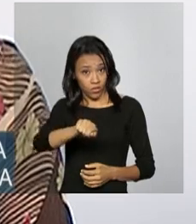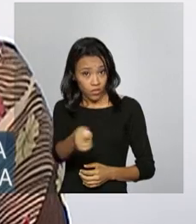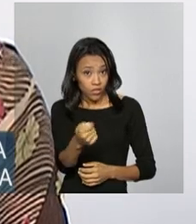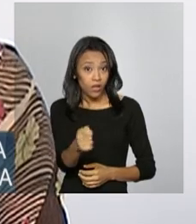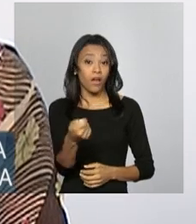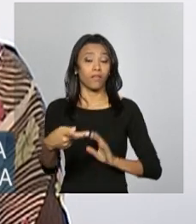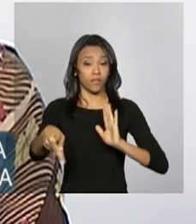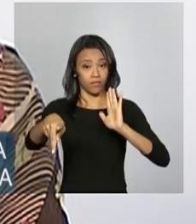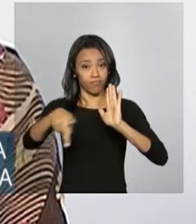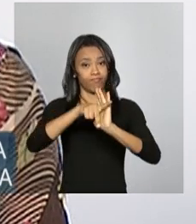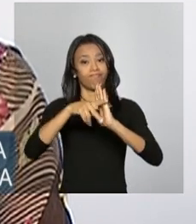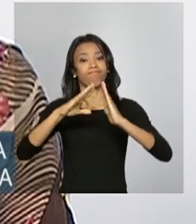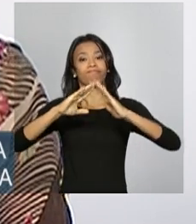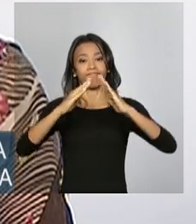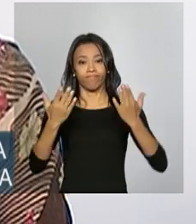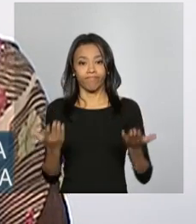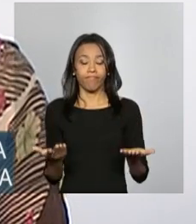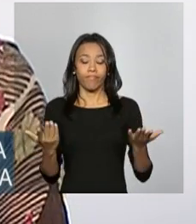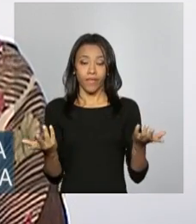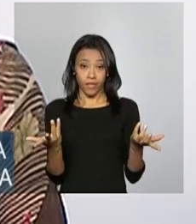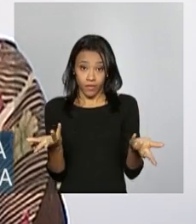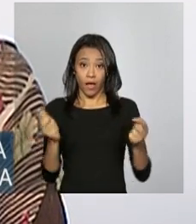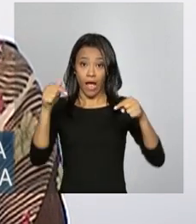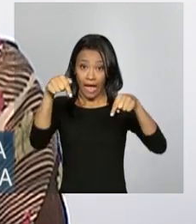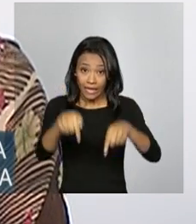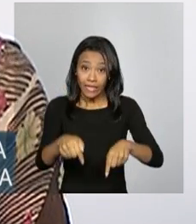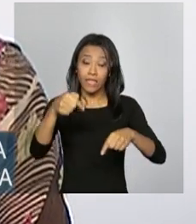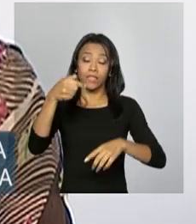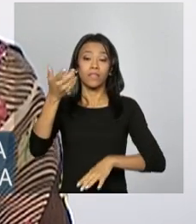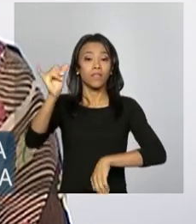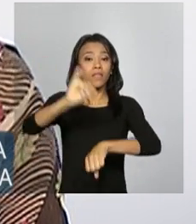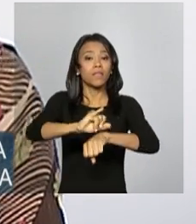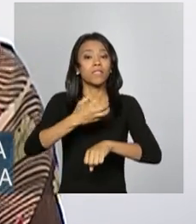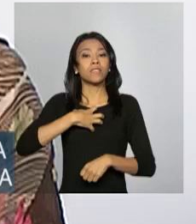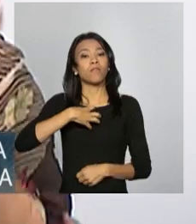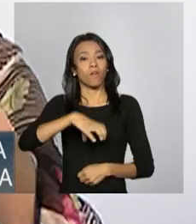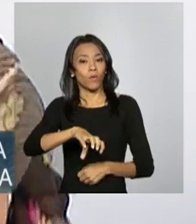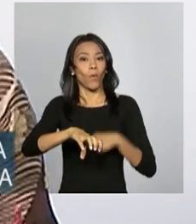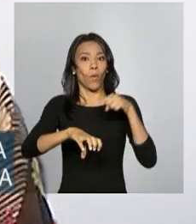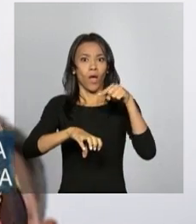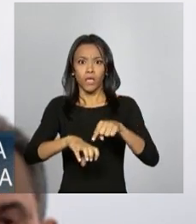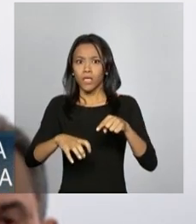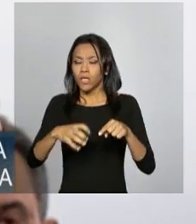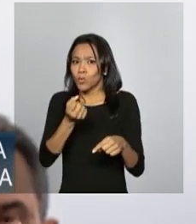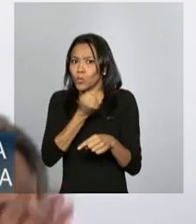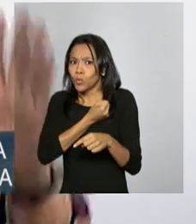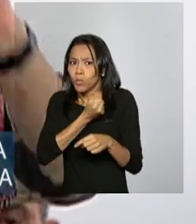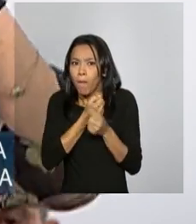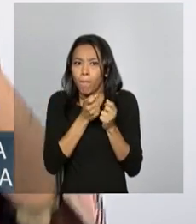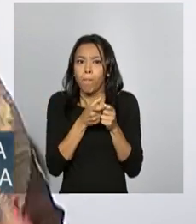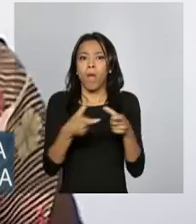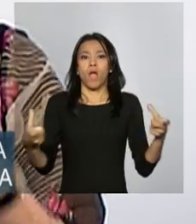chave da casa própria. Aqui em Salvador é que está o maior número,